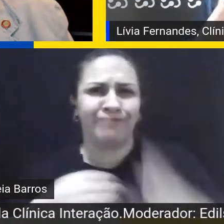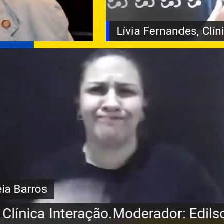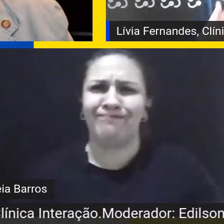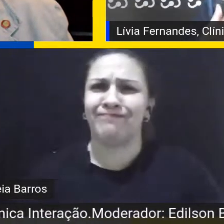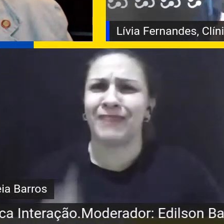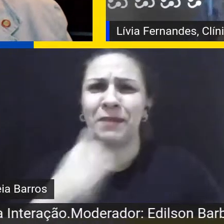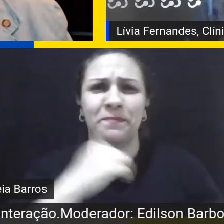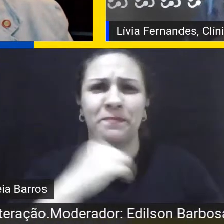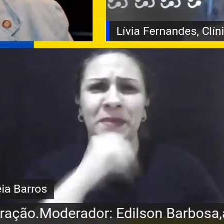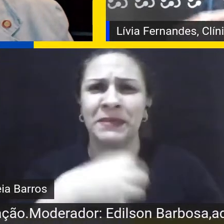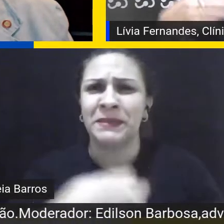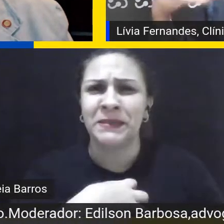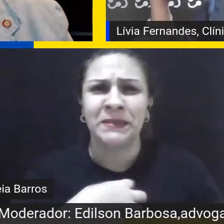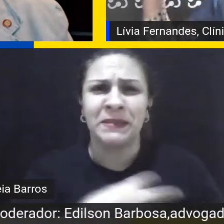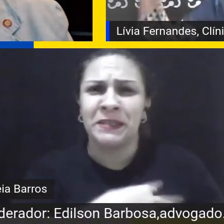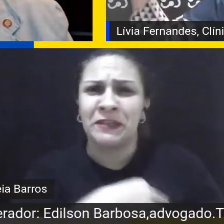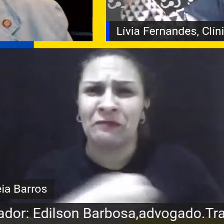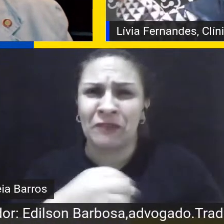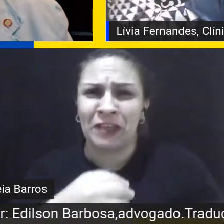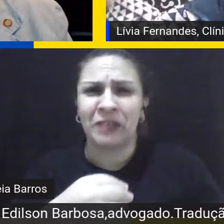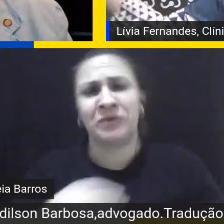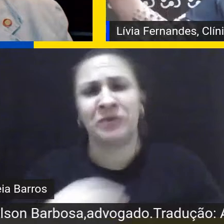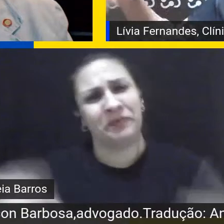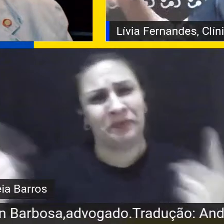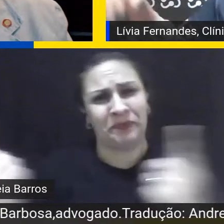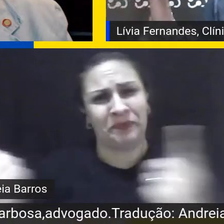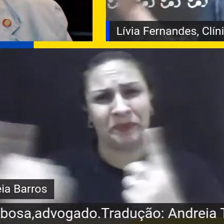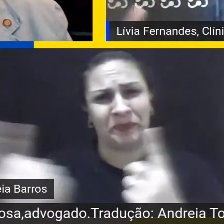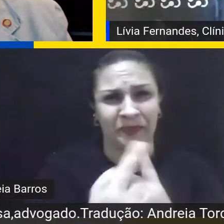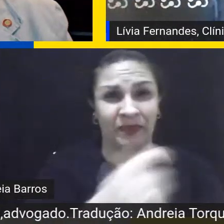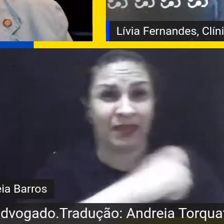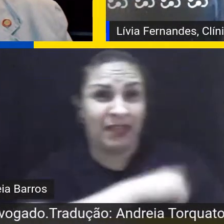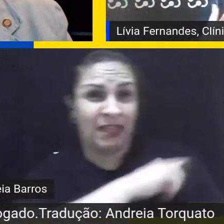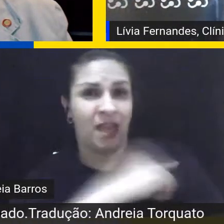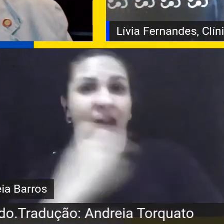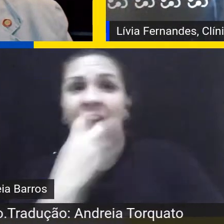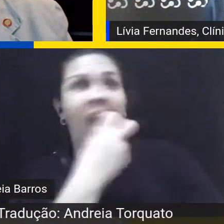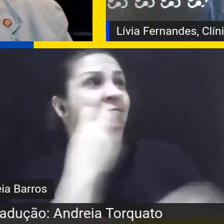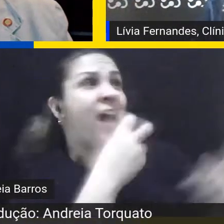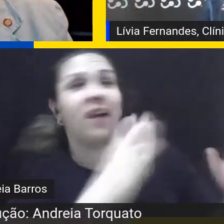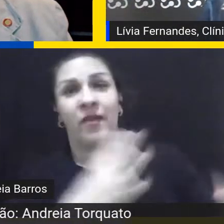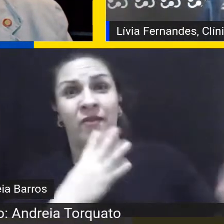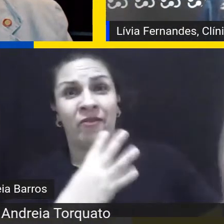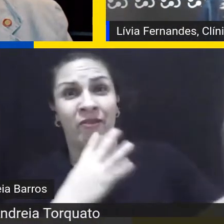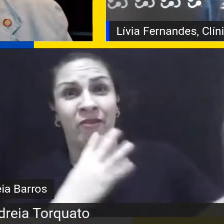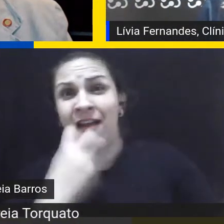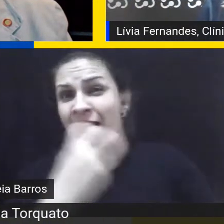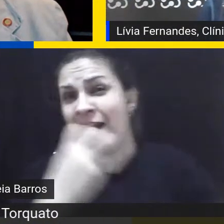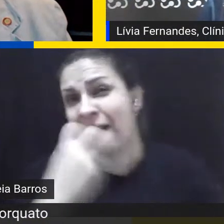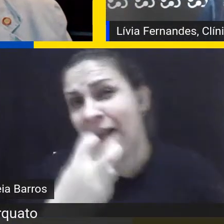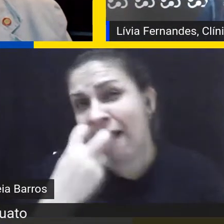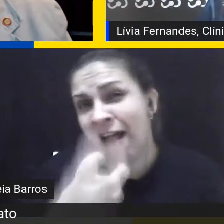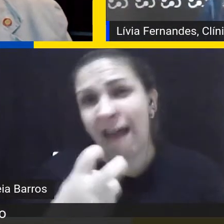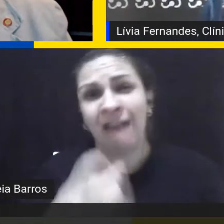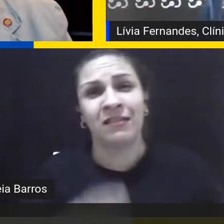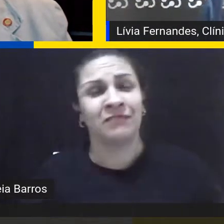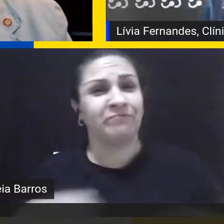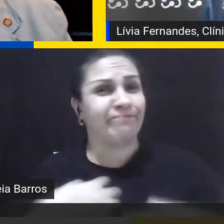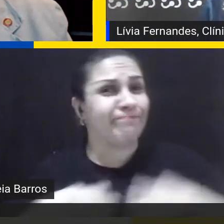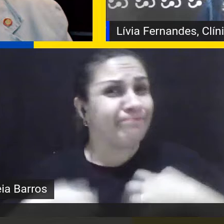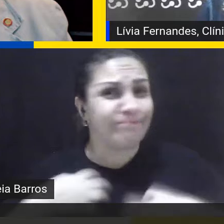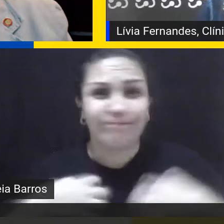filho dela, quando passava perto ali da clínica, ele gritava e ele ficou muito desorganizado mesmo. Então, nós tivemos